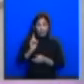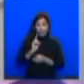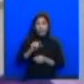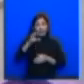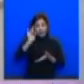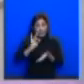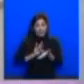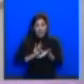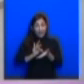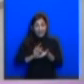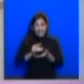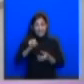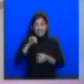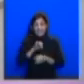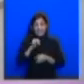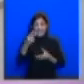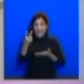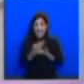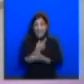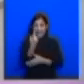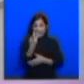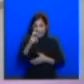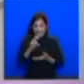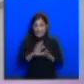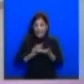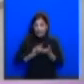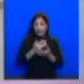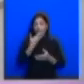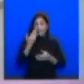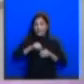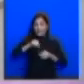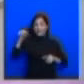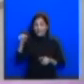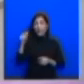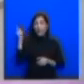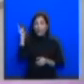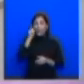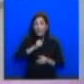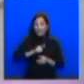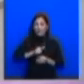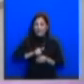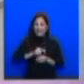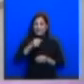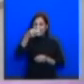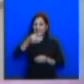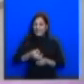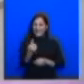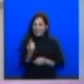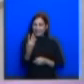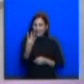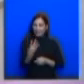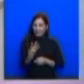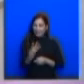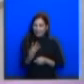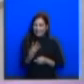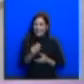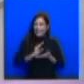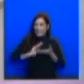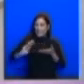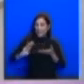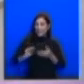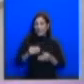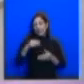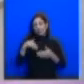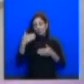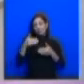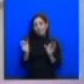É isso mesmo. Se ninguém acertar as 15 dezenas da Loto Fácil da Independência, o prêmio vai para quem acertar 14 dezenas. E